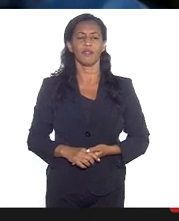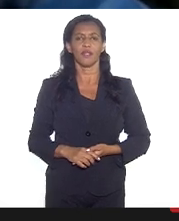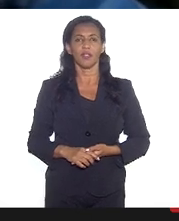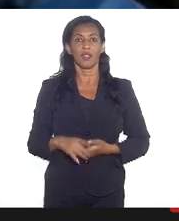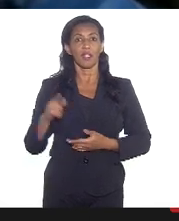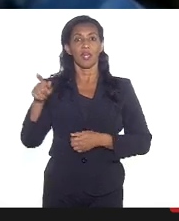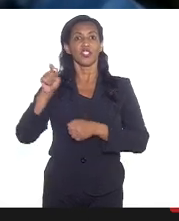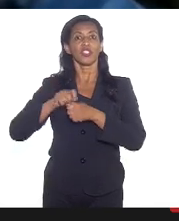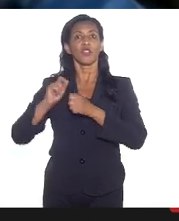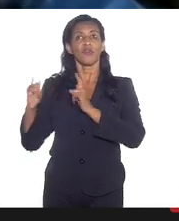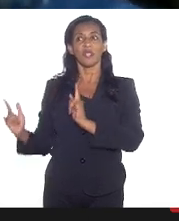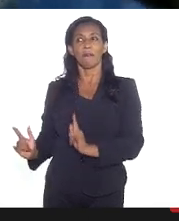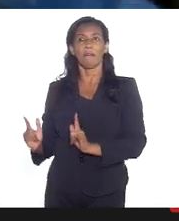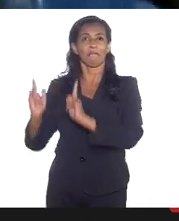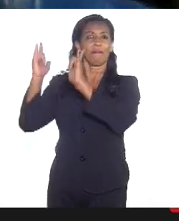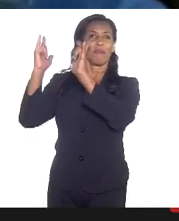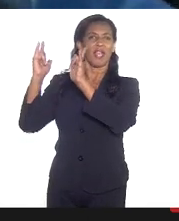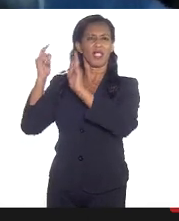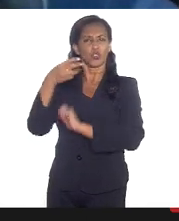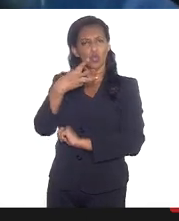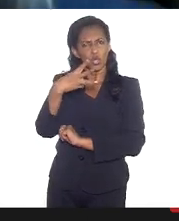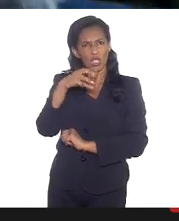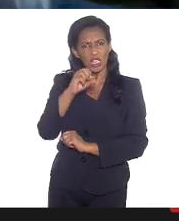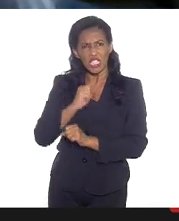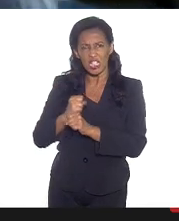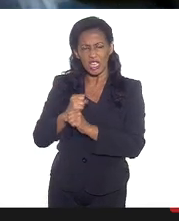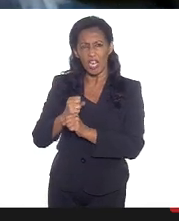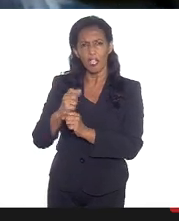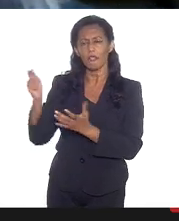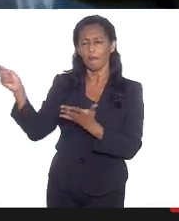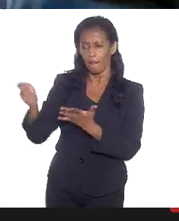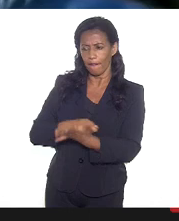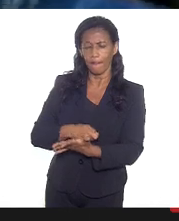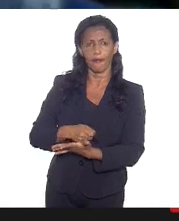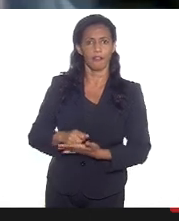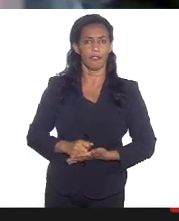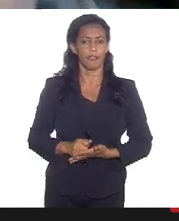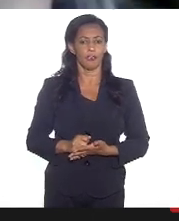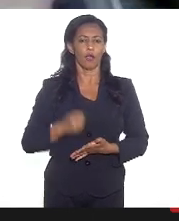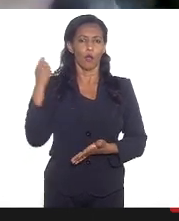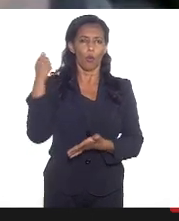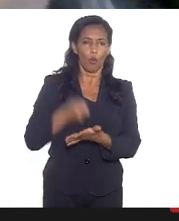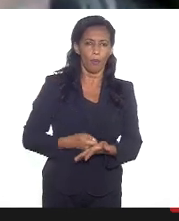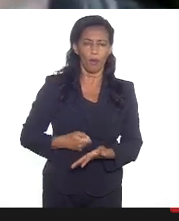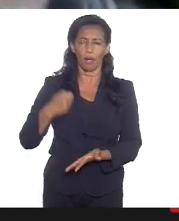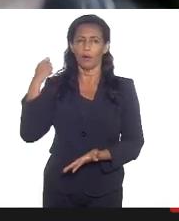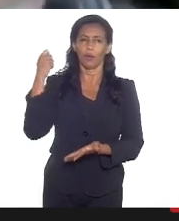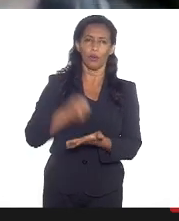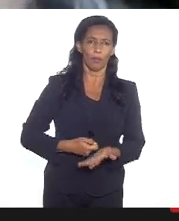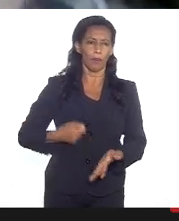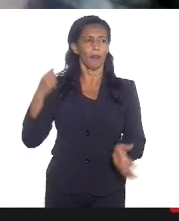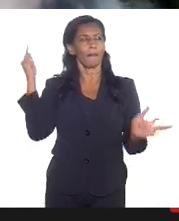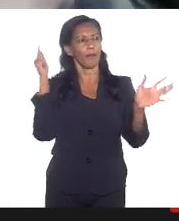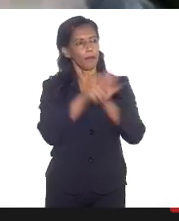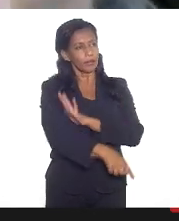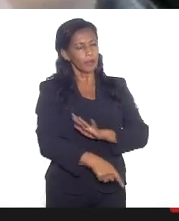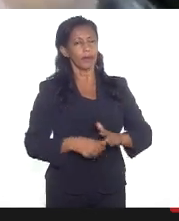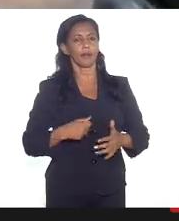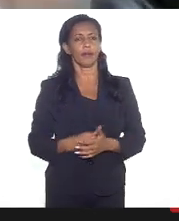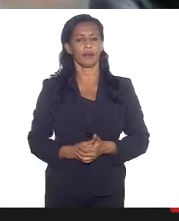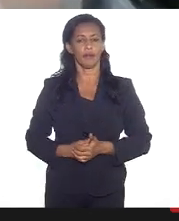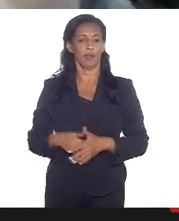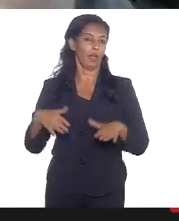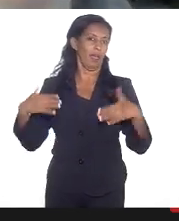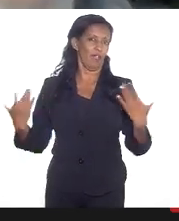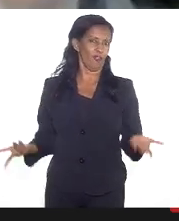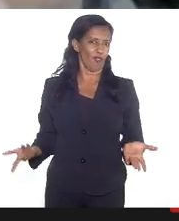um prédio em cima dela. 30 anos para registrar, cobrando, falando, perguntando. Agora, eu sou de